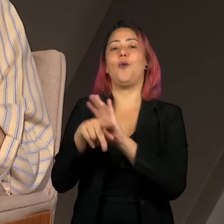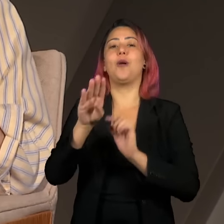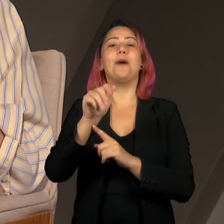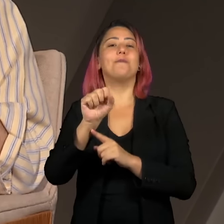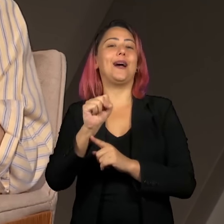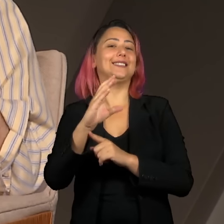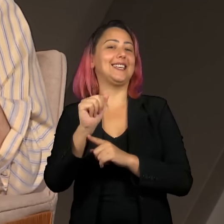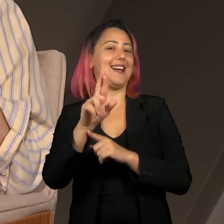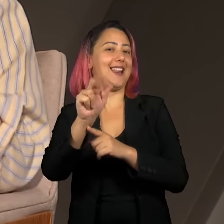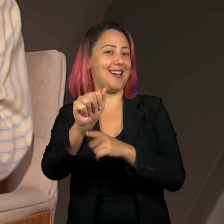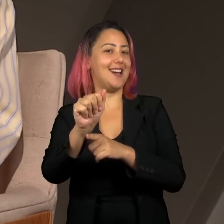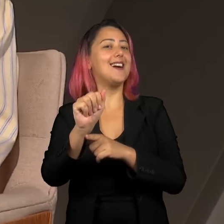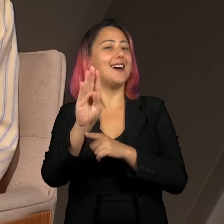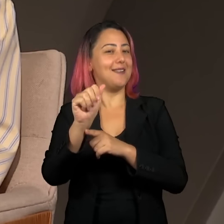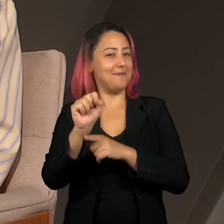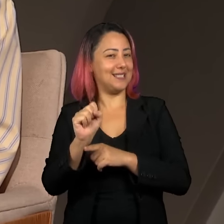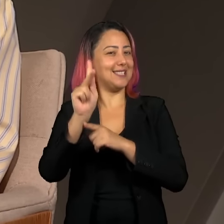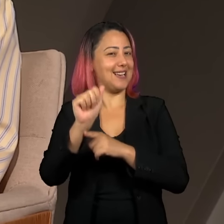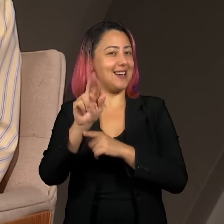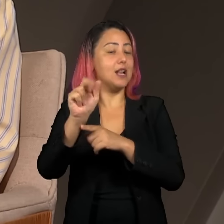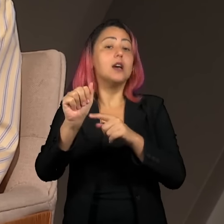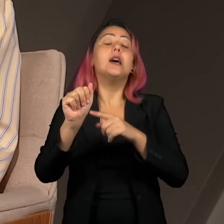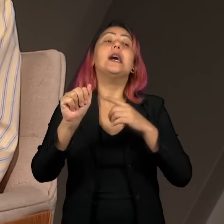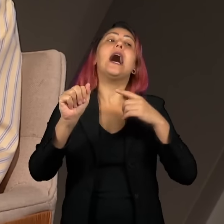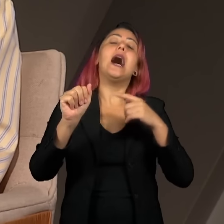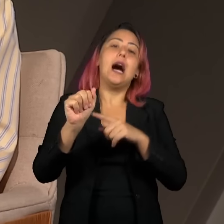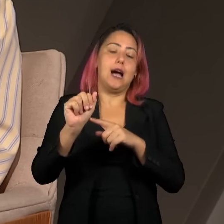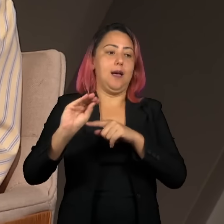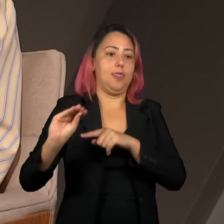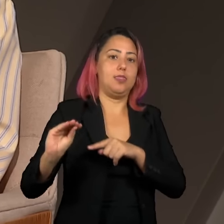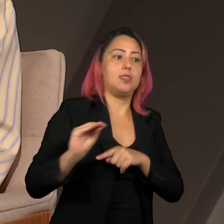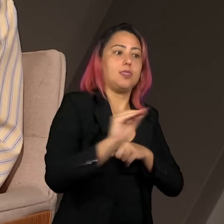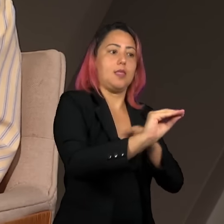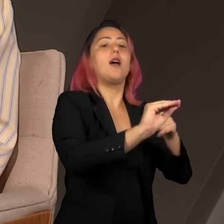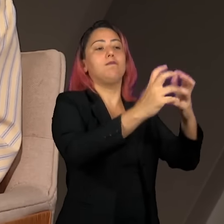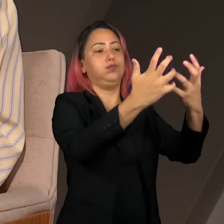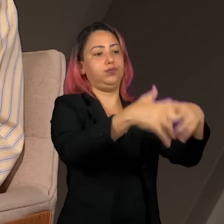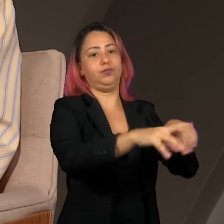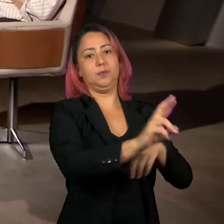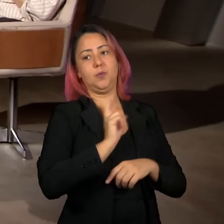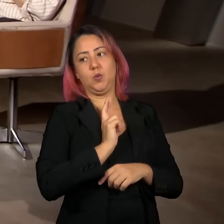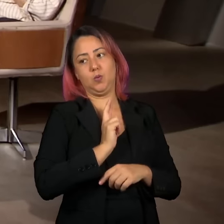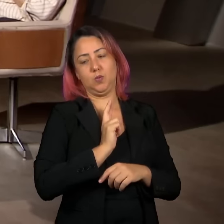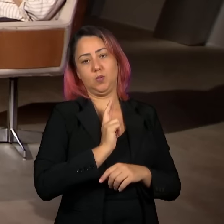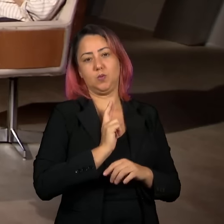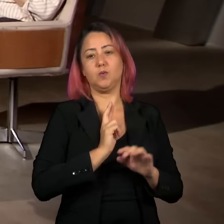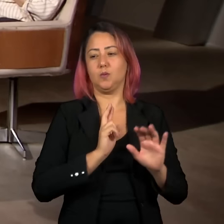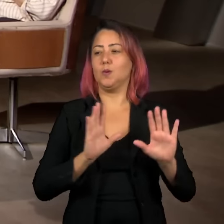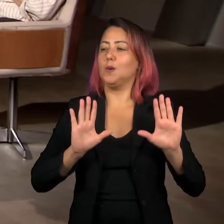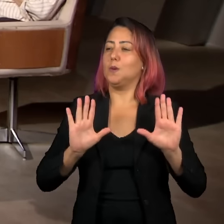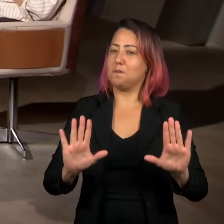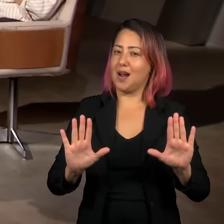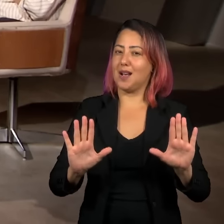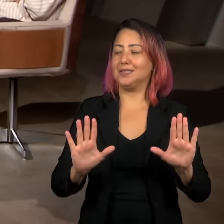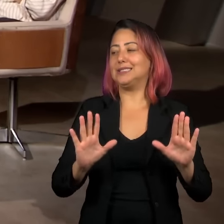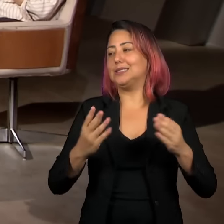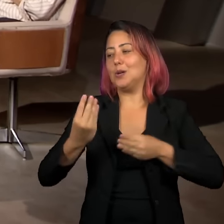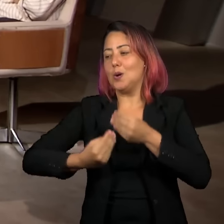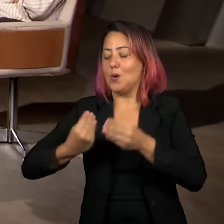isso primeiro isso inverte tudo né não é ficar fazendo exercício para fazer